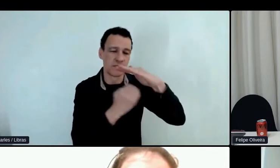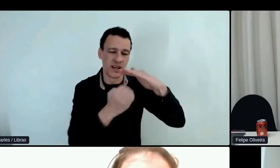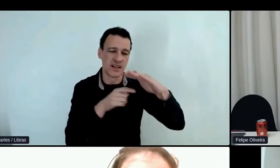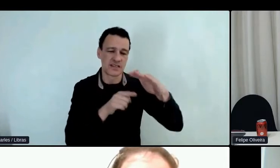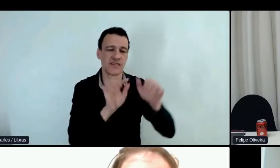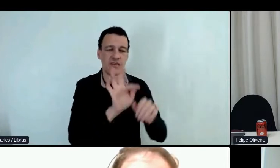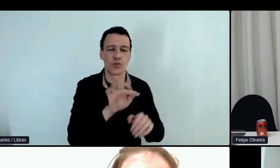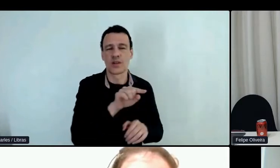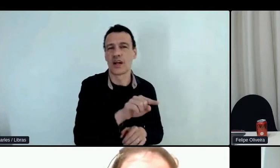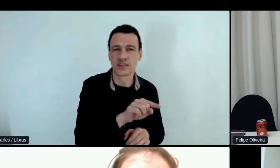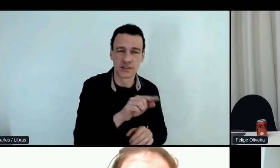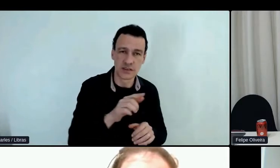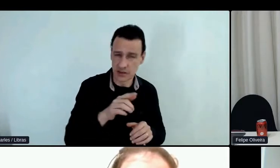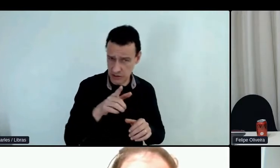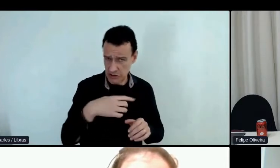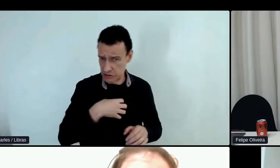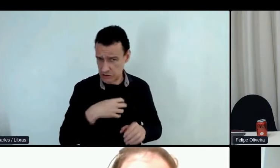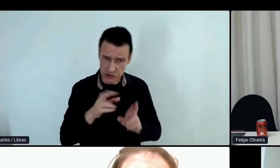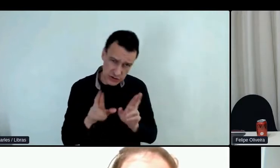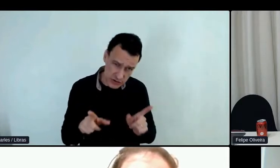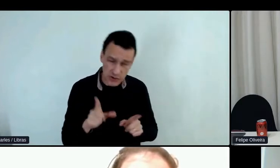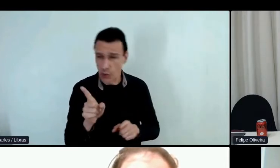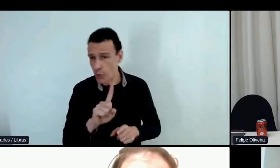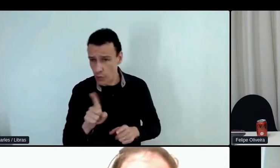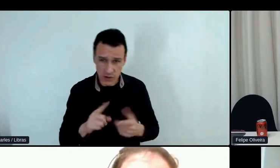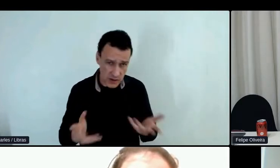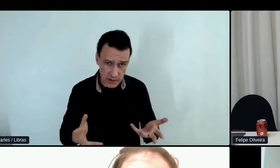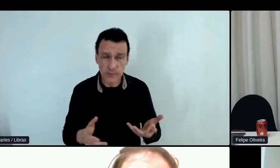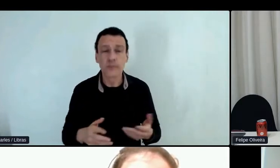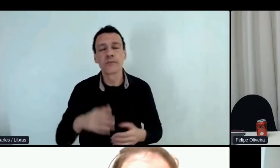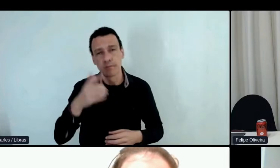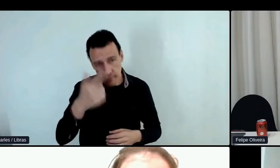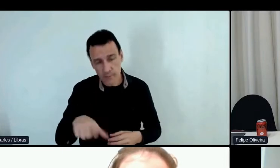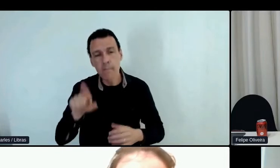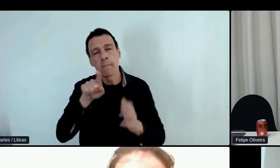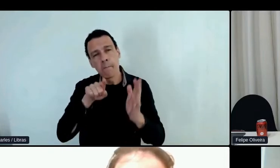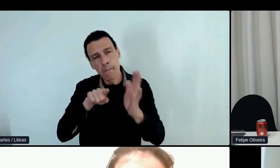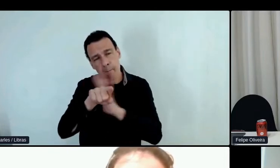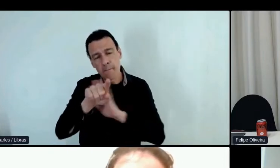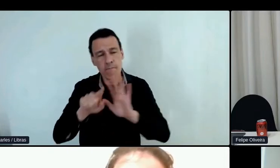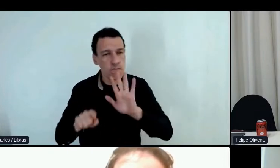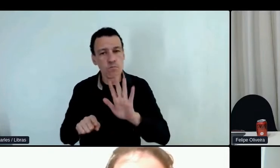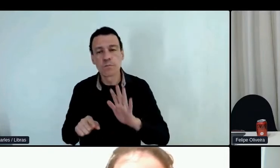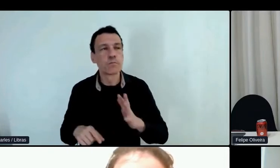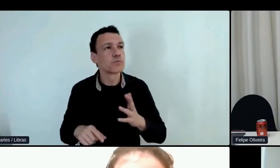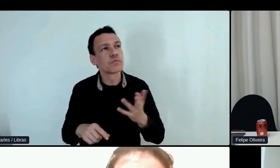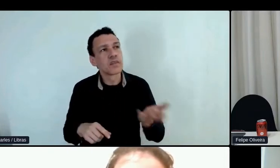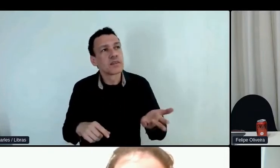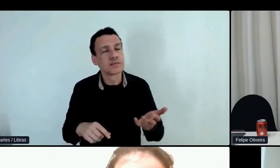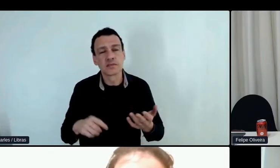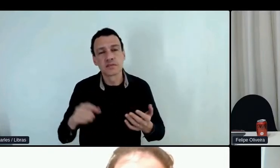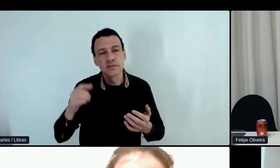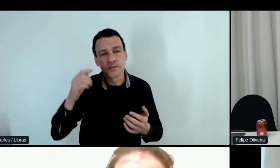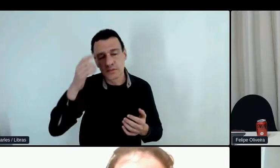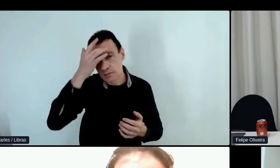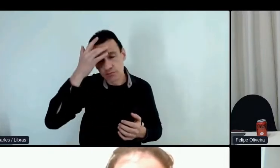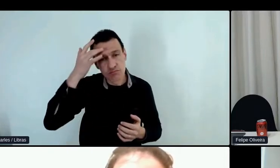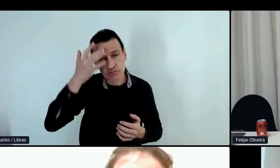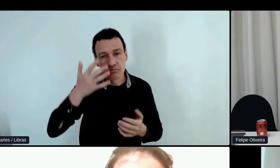dia, por exemplo, pega em faculdade, né? Você acha que muda o fato de você estar numa faculdade numa empresa? Você acha que as